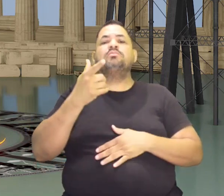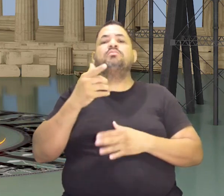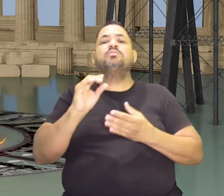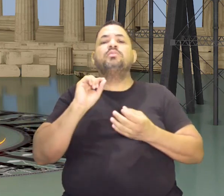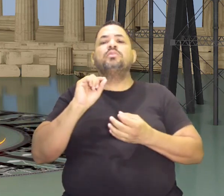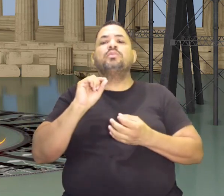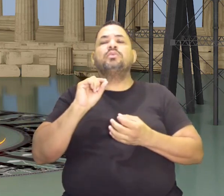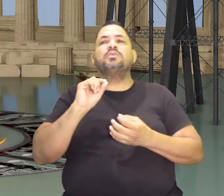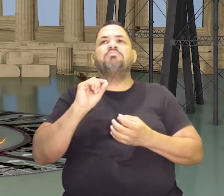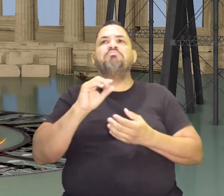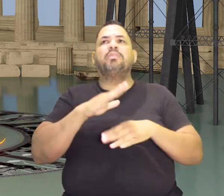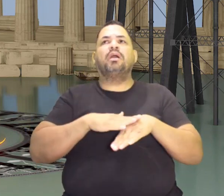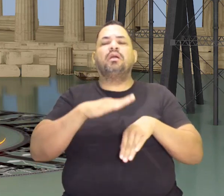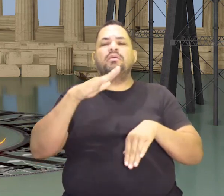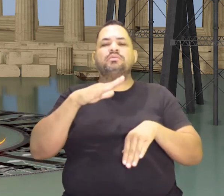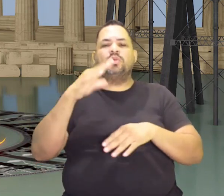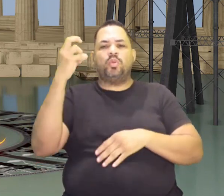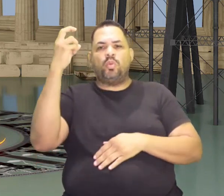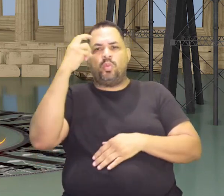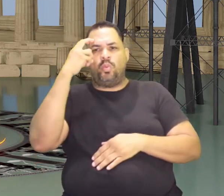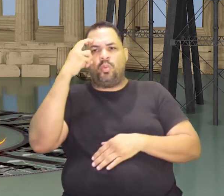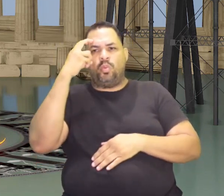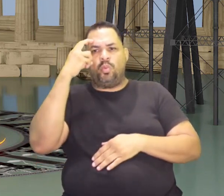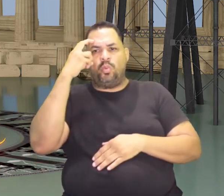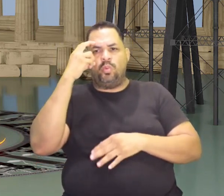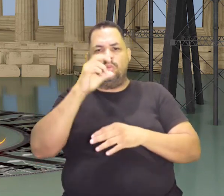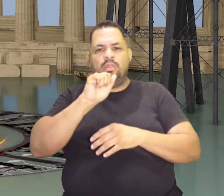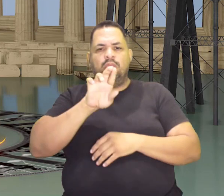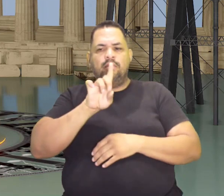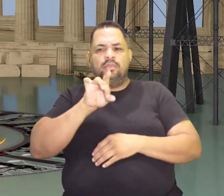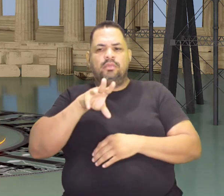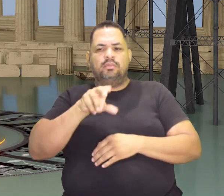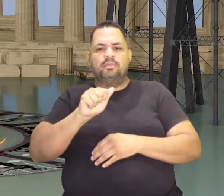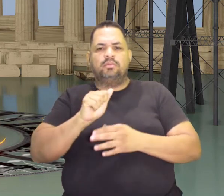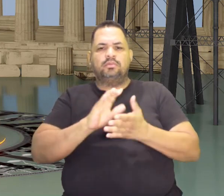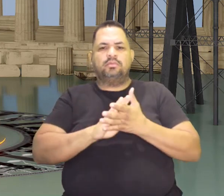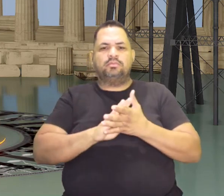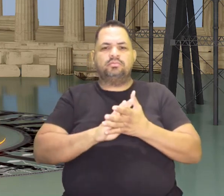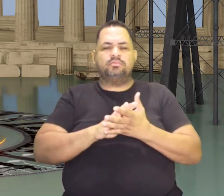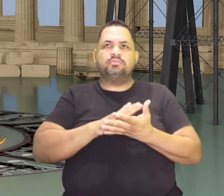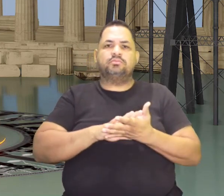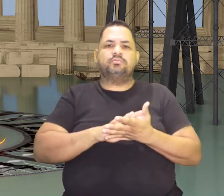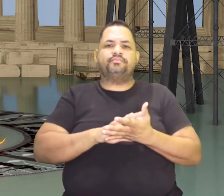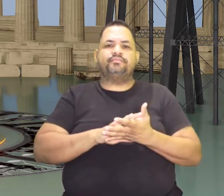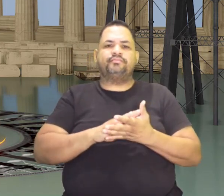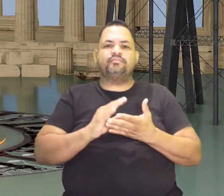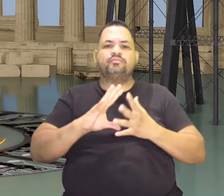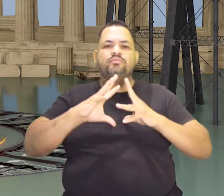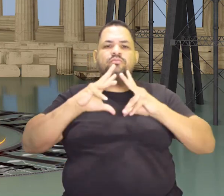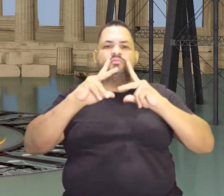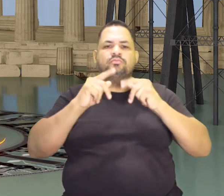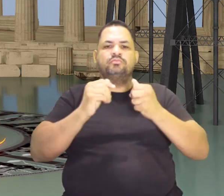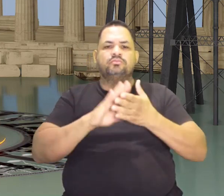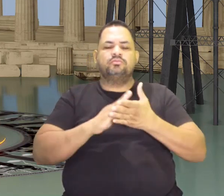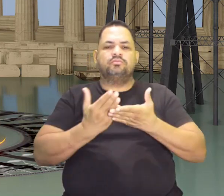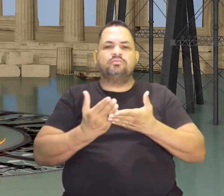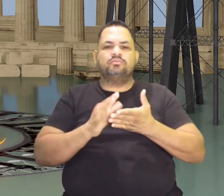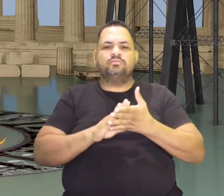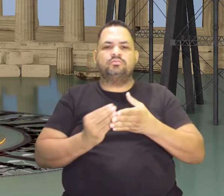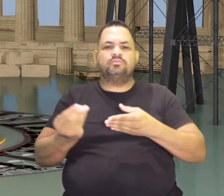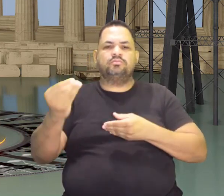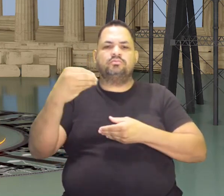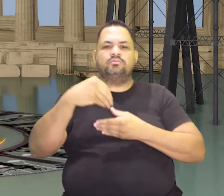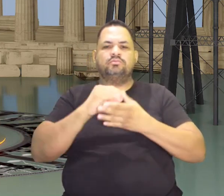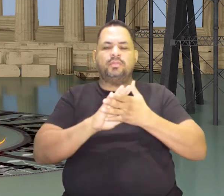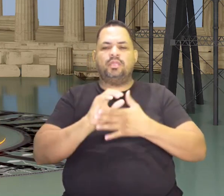restante, a cultura, e o absoluto, e o germe da salvação. Então, tudo isso incorpora na